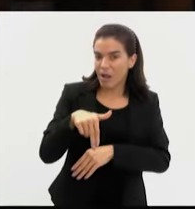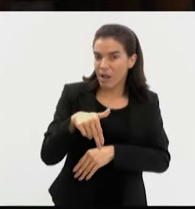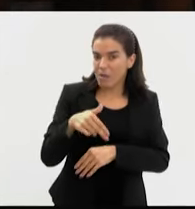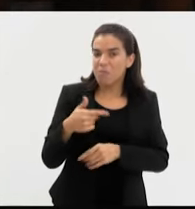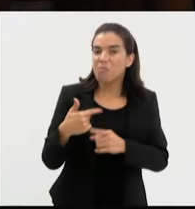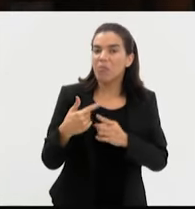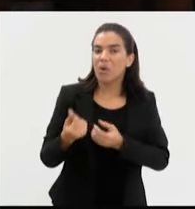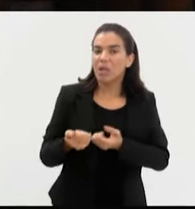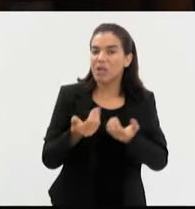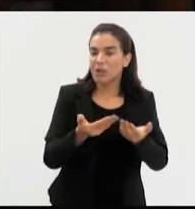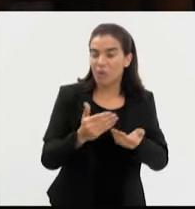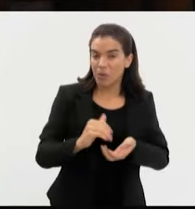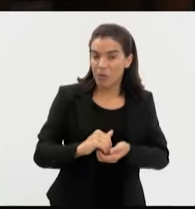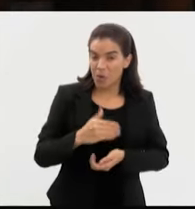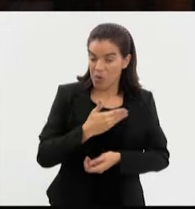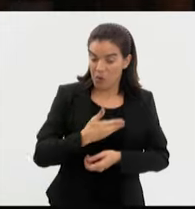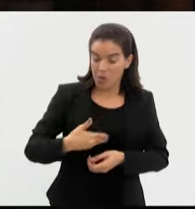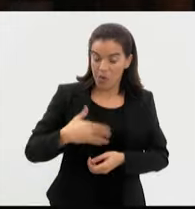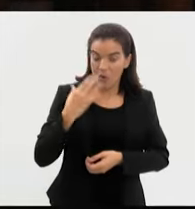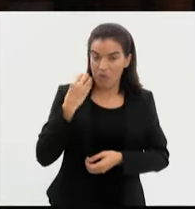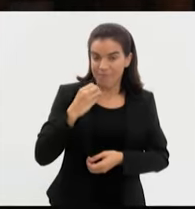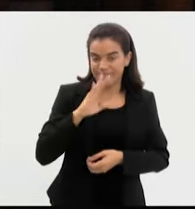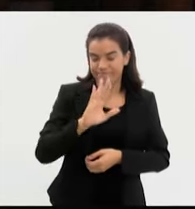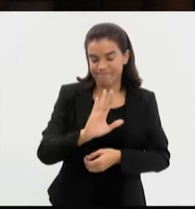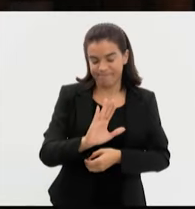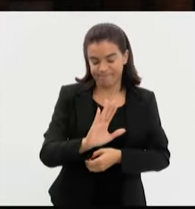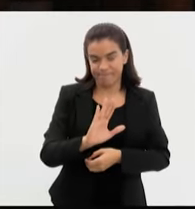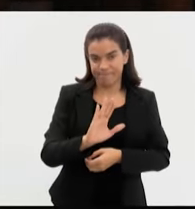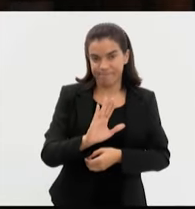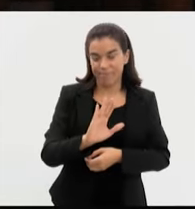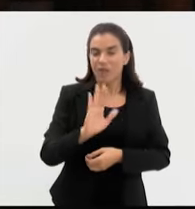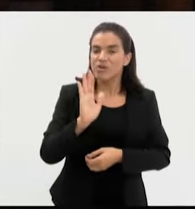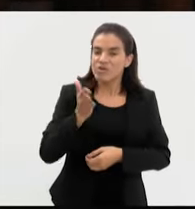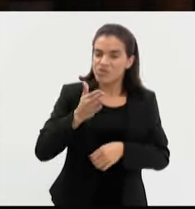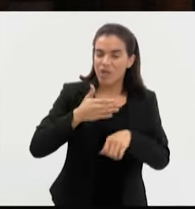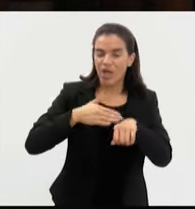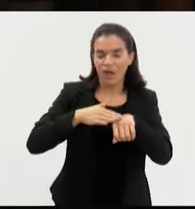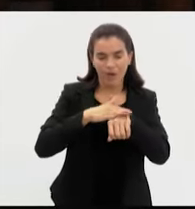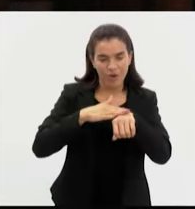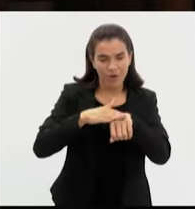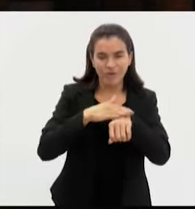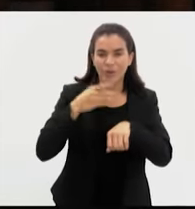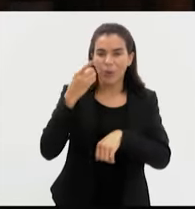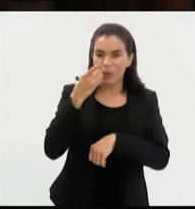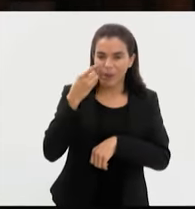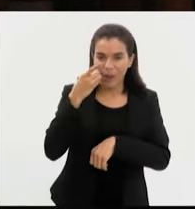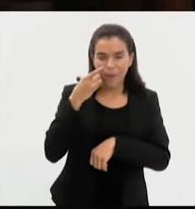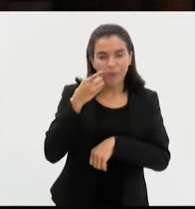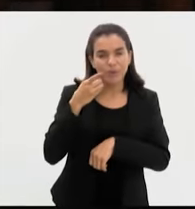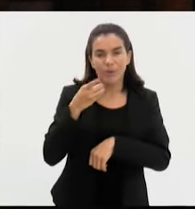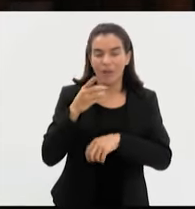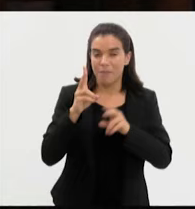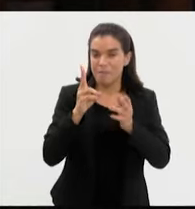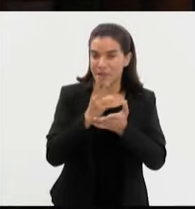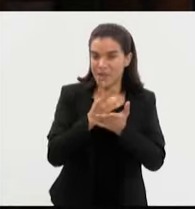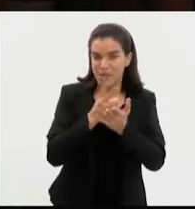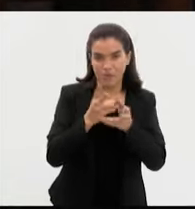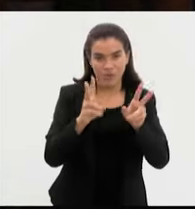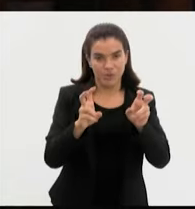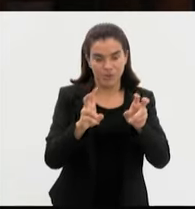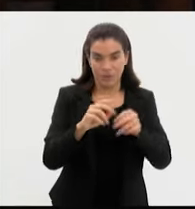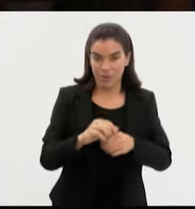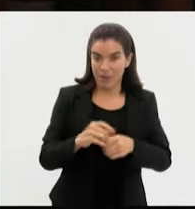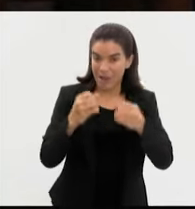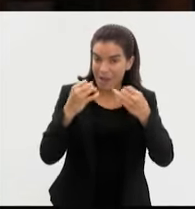deu e o governador fala o seguinte Carlinho Eu já conversei com todos os deputados que vem falar comigo sobre a Gran e a